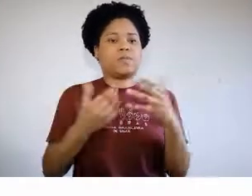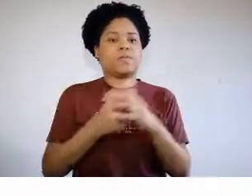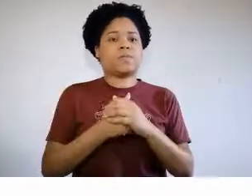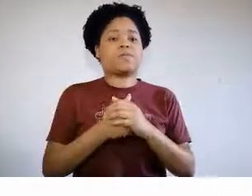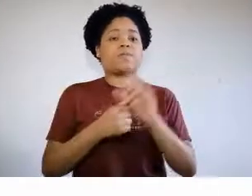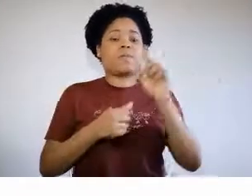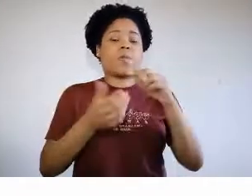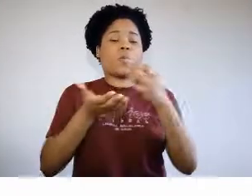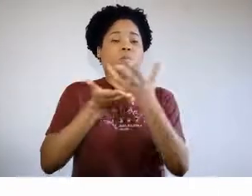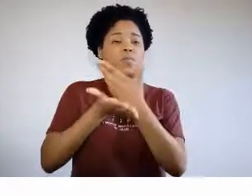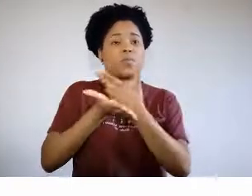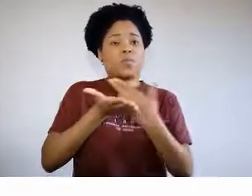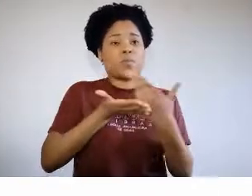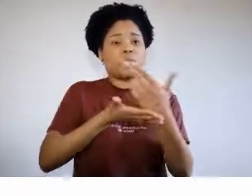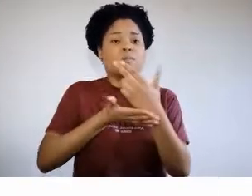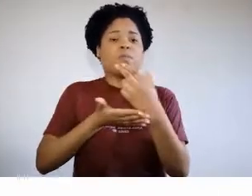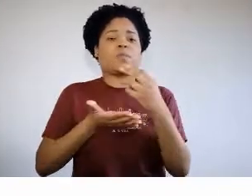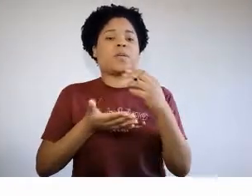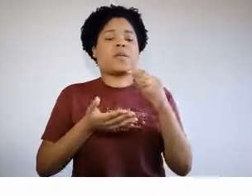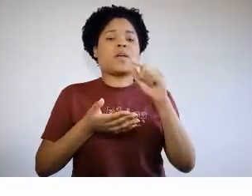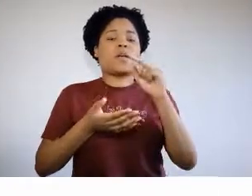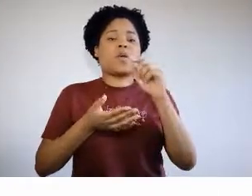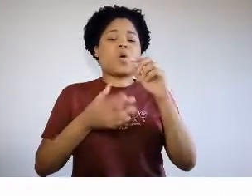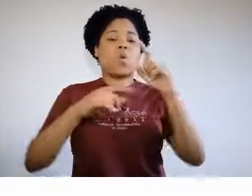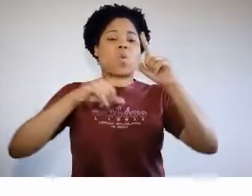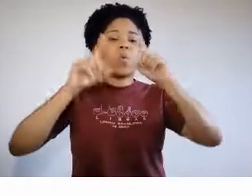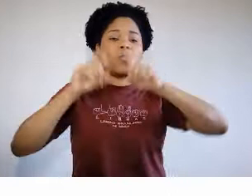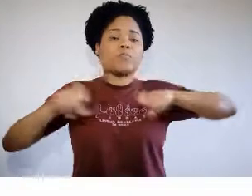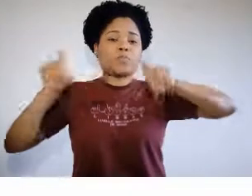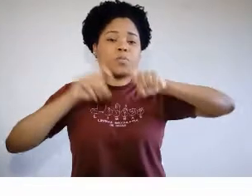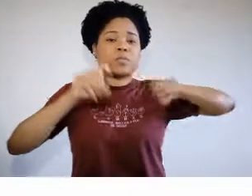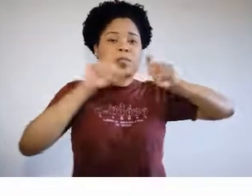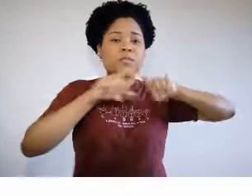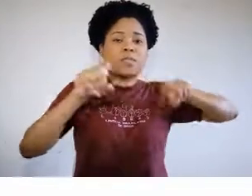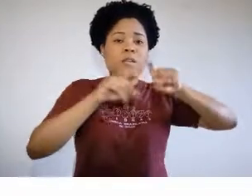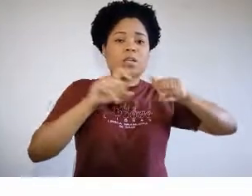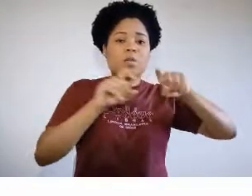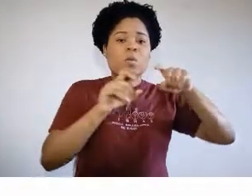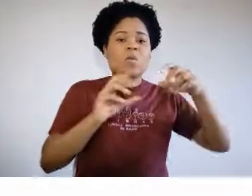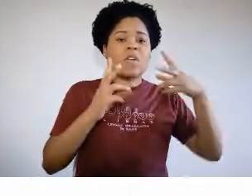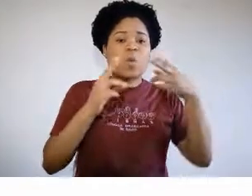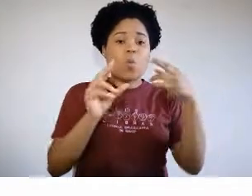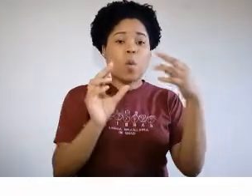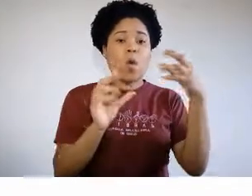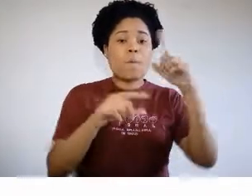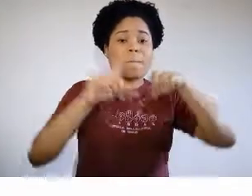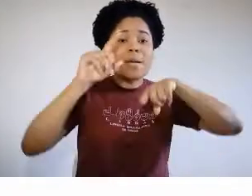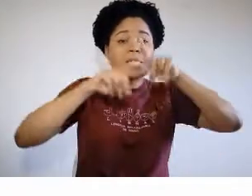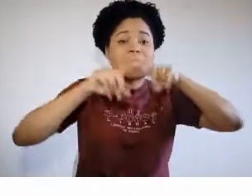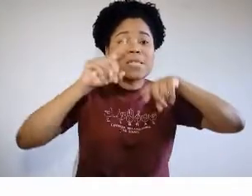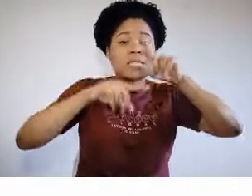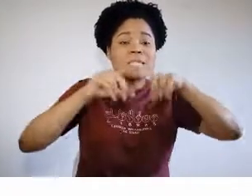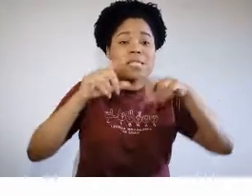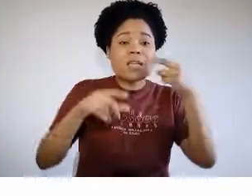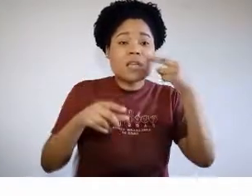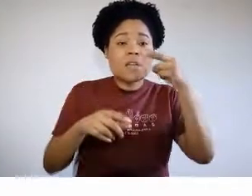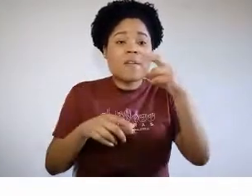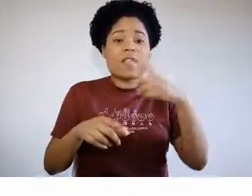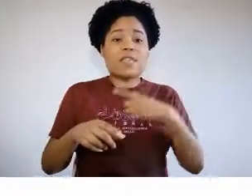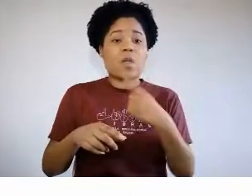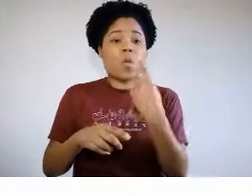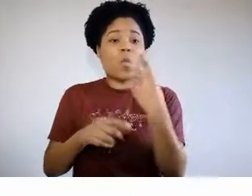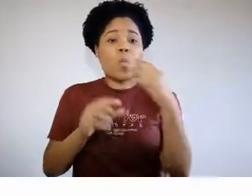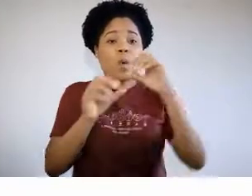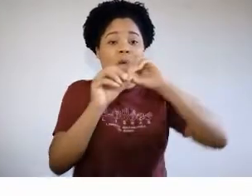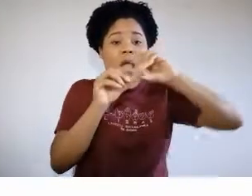nossa atualidade. Essa topologia, né, os computadores, eles ficam como se fosse uma estrela, observem.